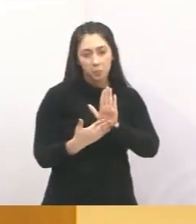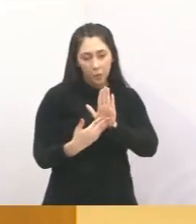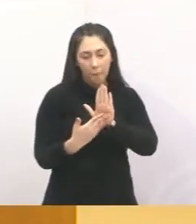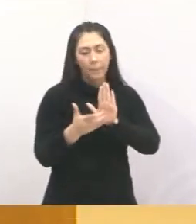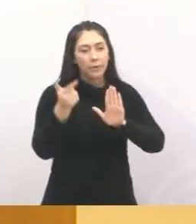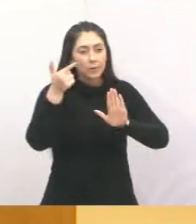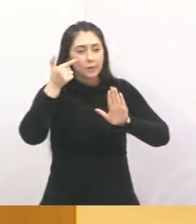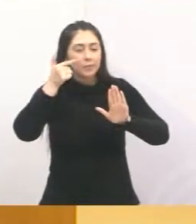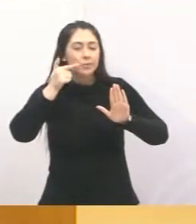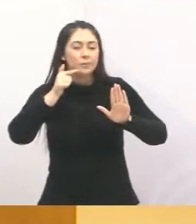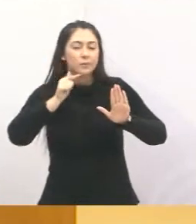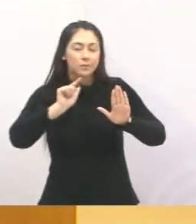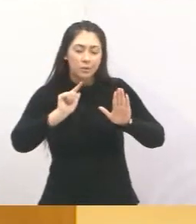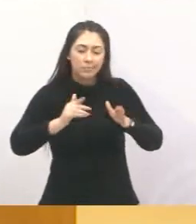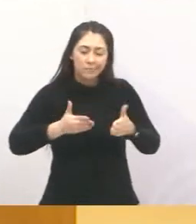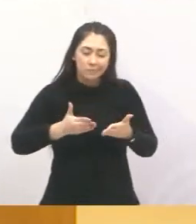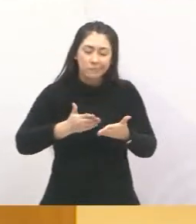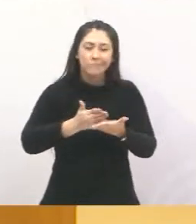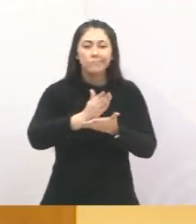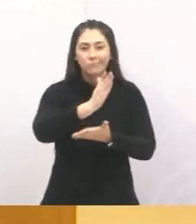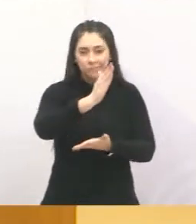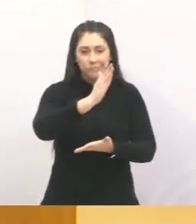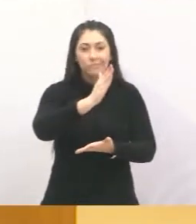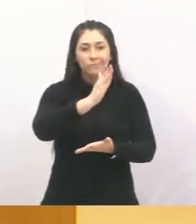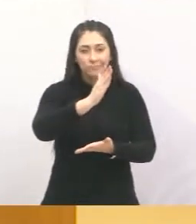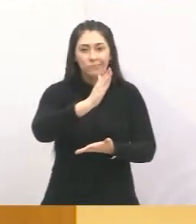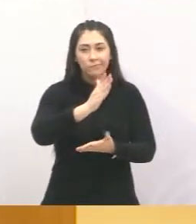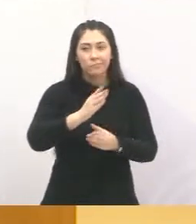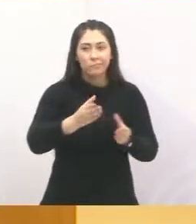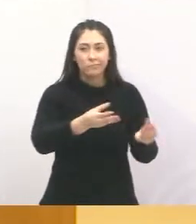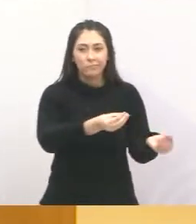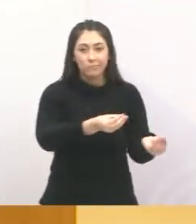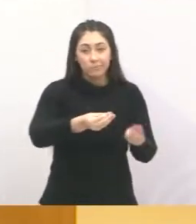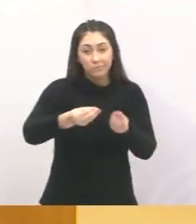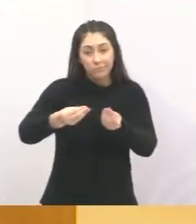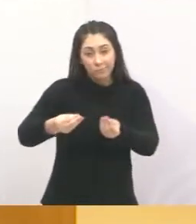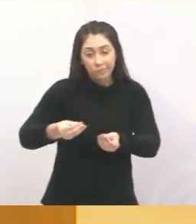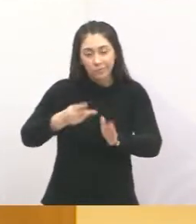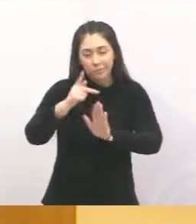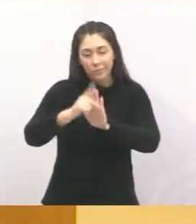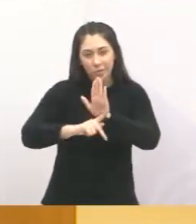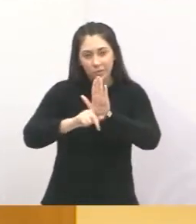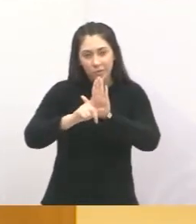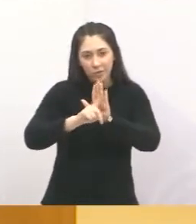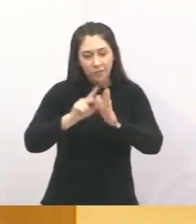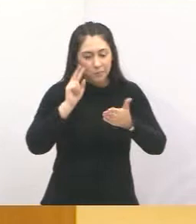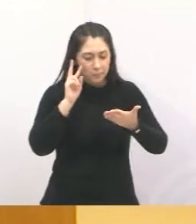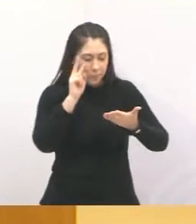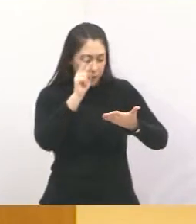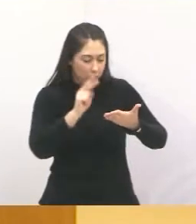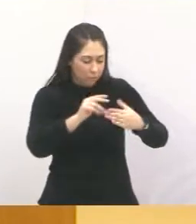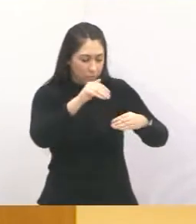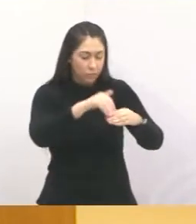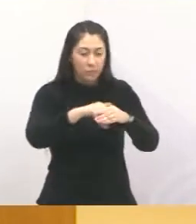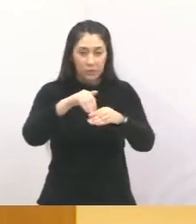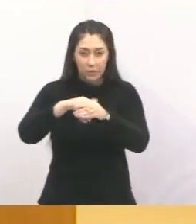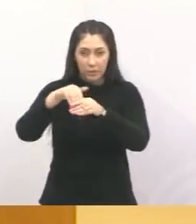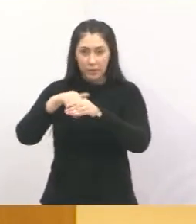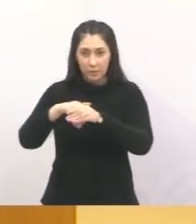possa alcançar plenamente os seus objetivos, encaminhando o projeto de lei para apreciação e aprovação dessa Casa